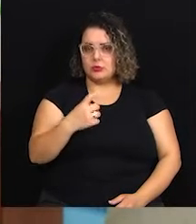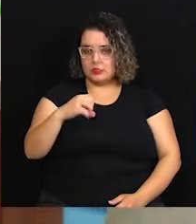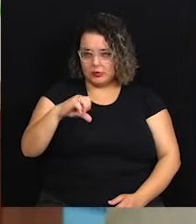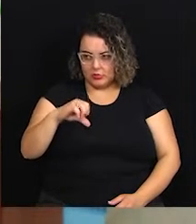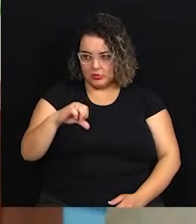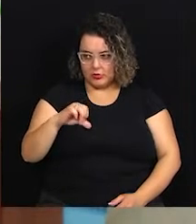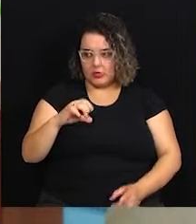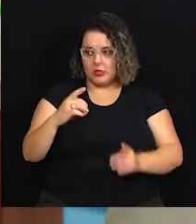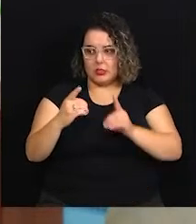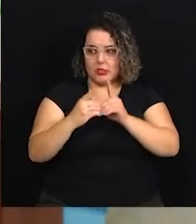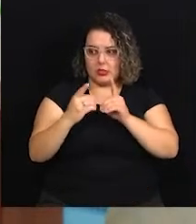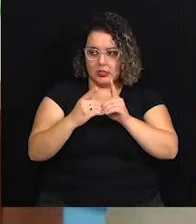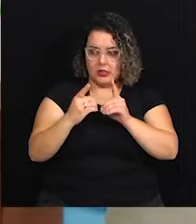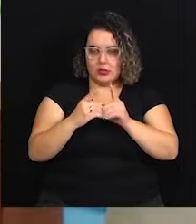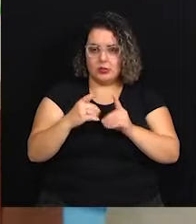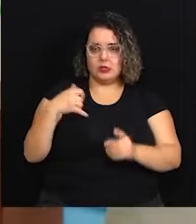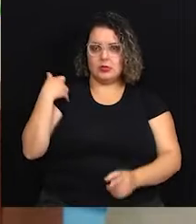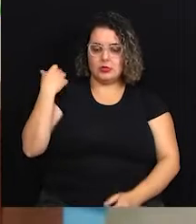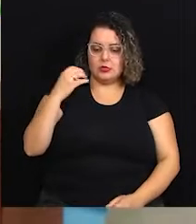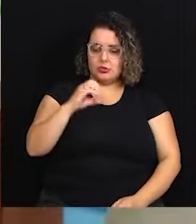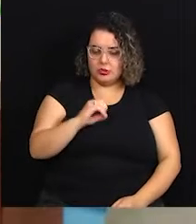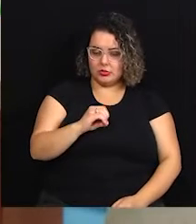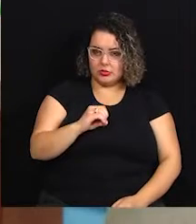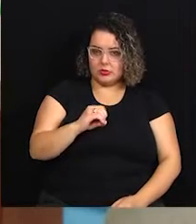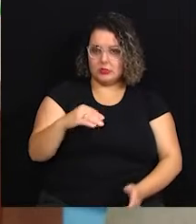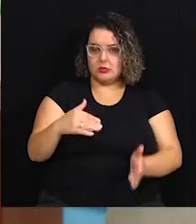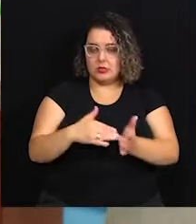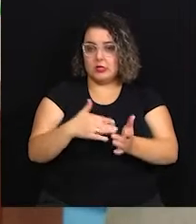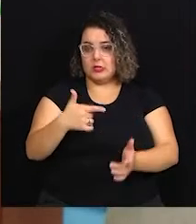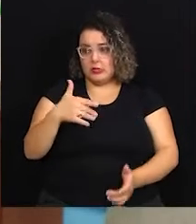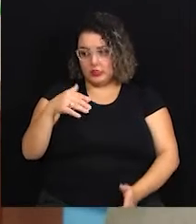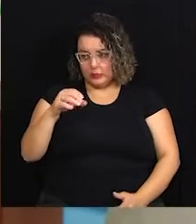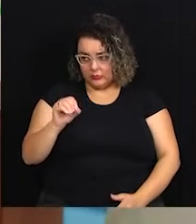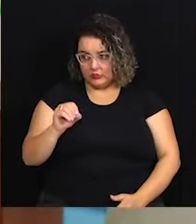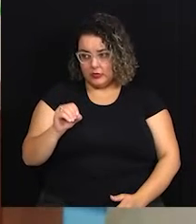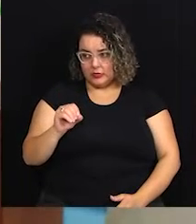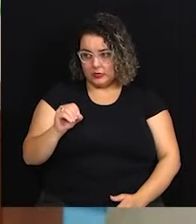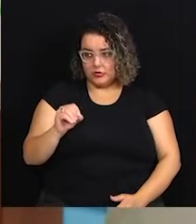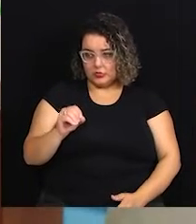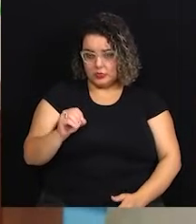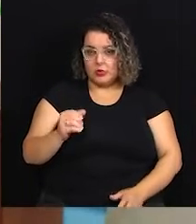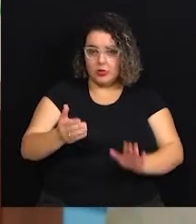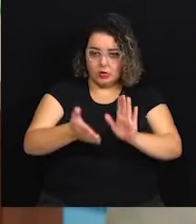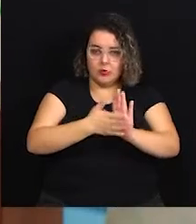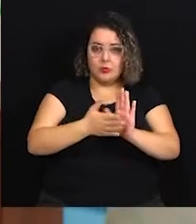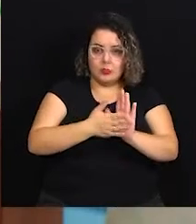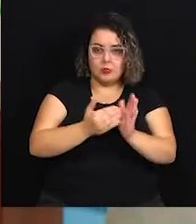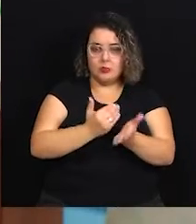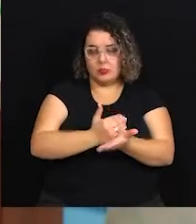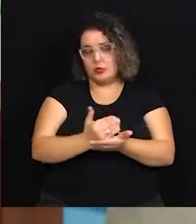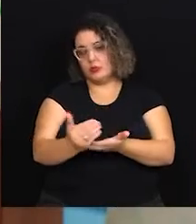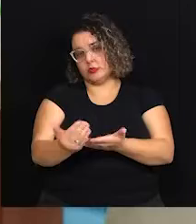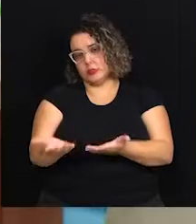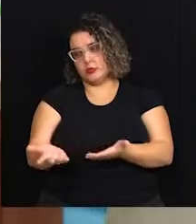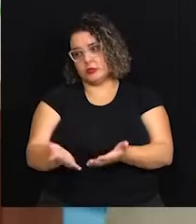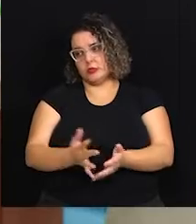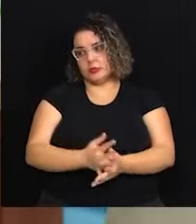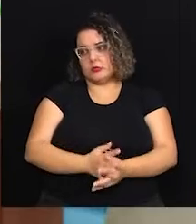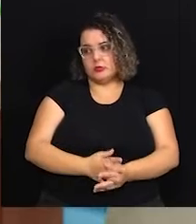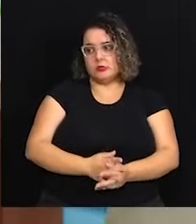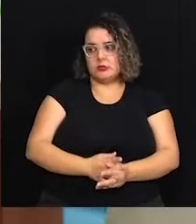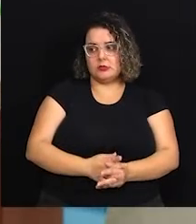2019 eu atendia pessoas de 0 a 20 anos, que foi a proposta inicial. Eu